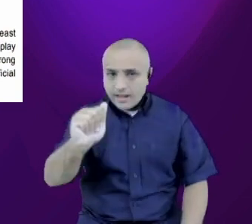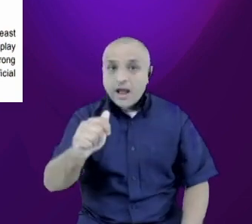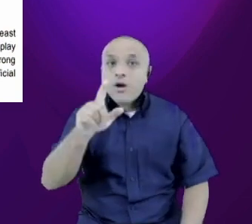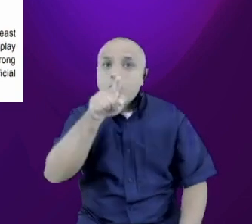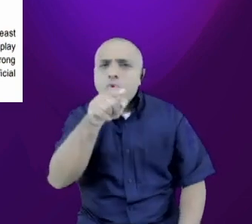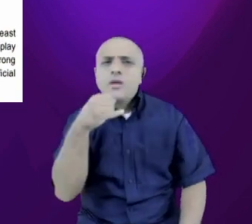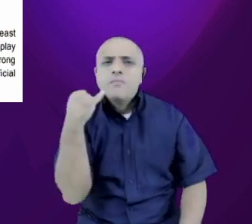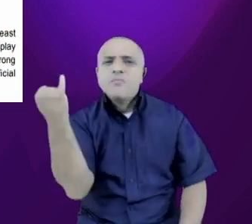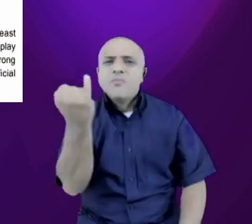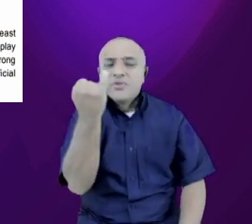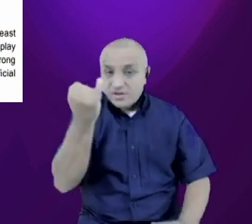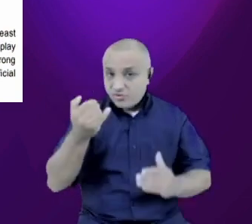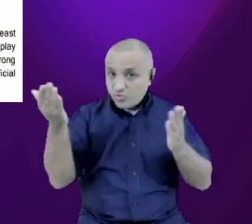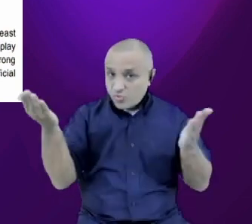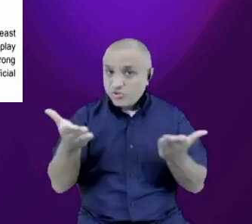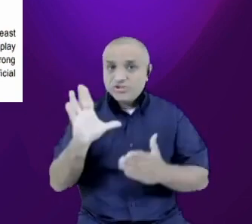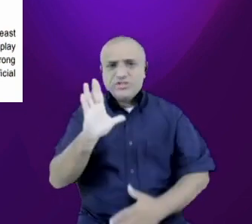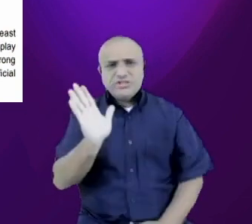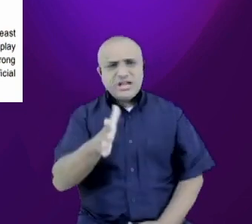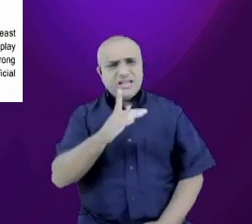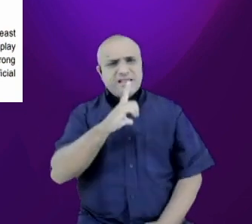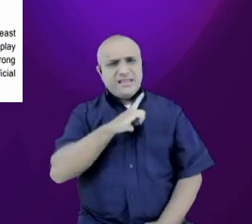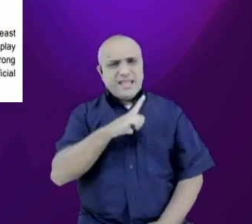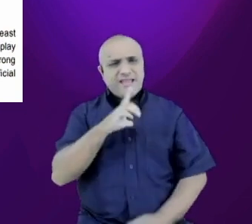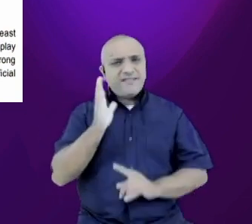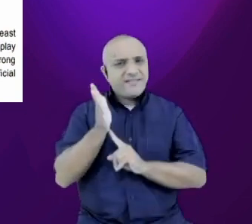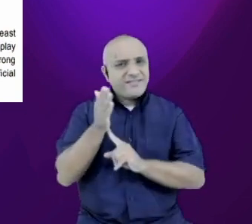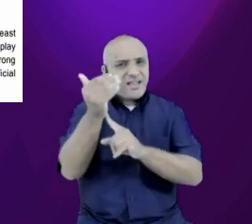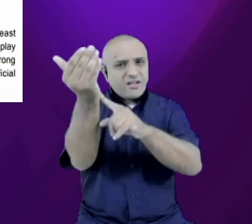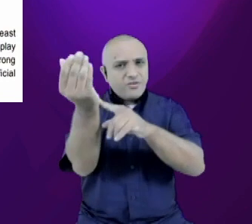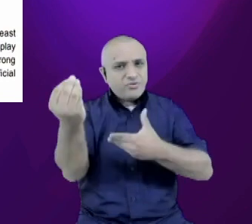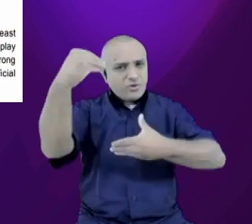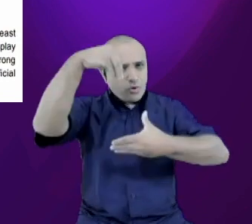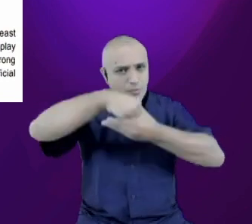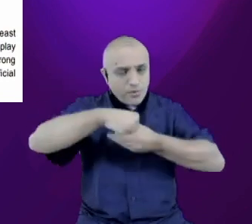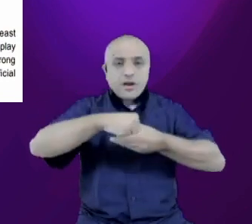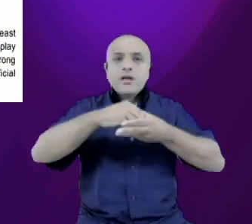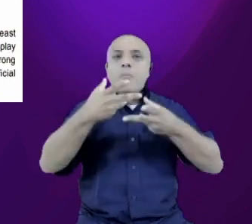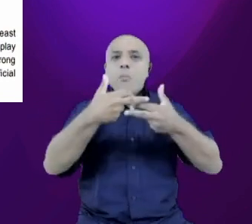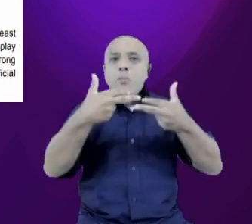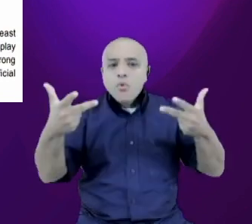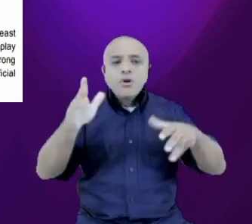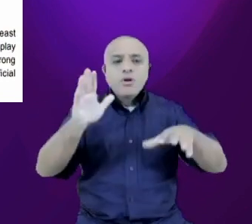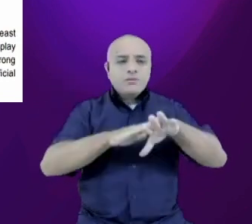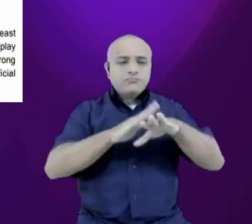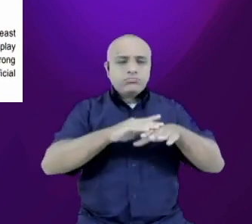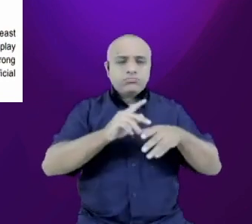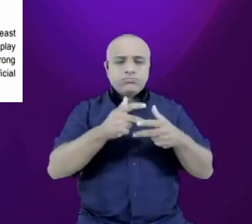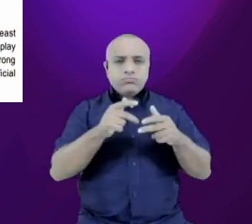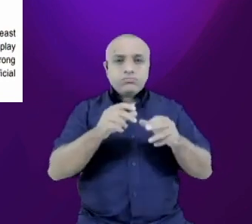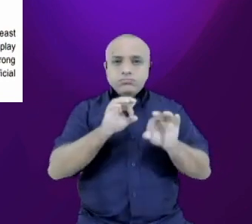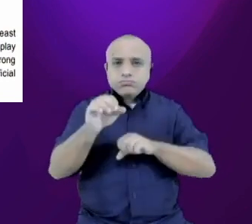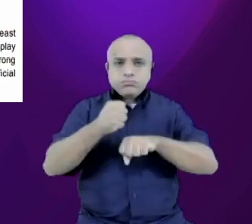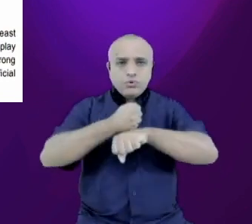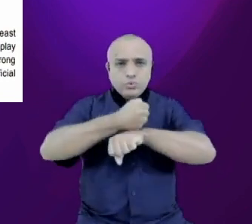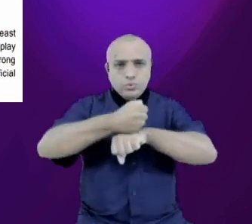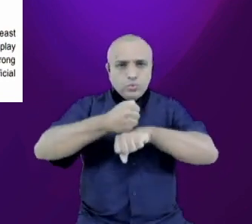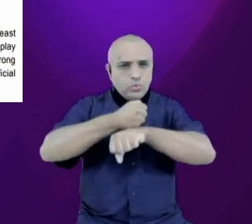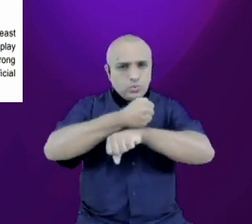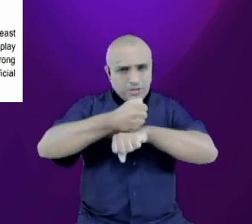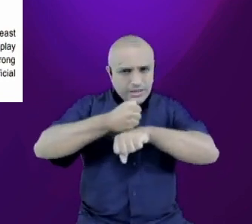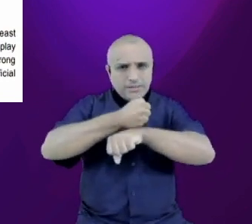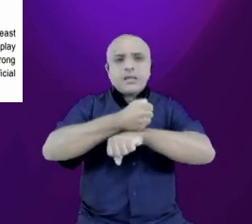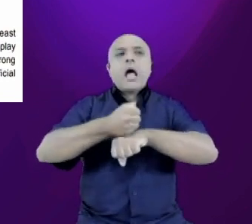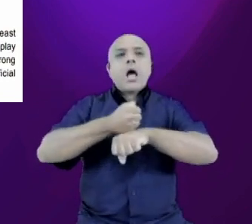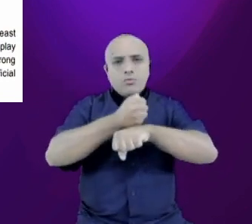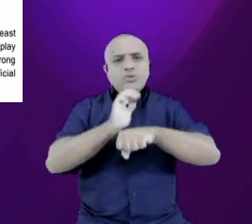a gente já tem essa tecnologia incorporada em muitos aparelhos de ultrassonografia, porém isso hoje ele é